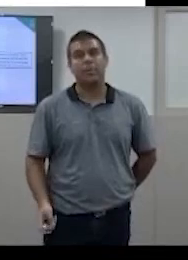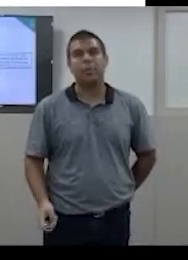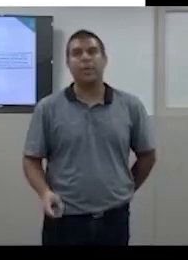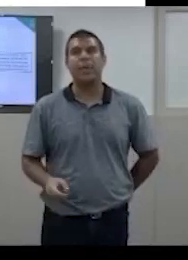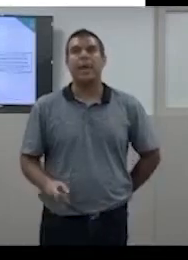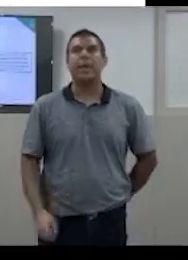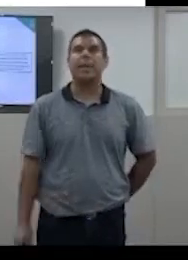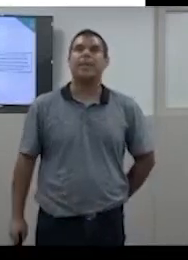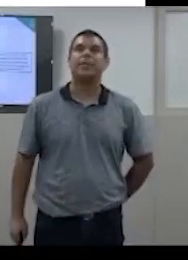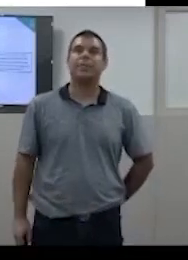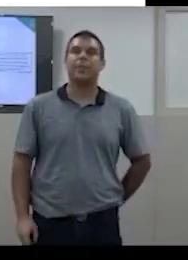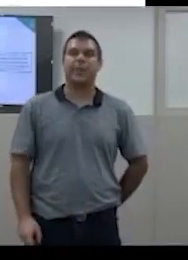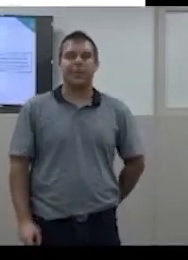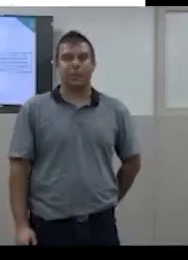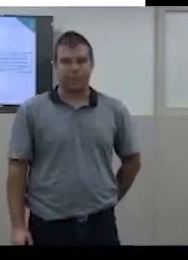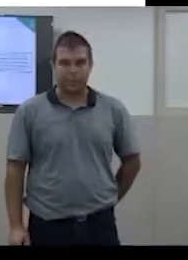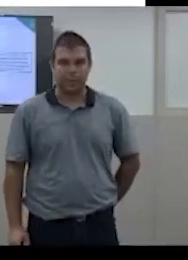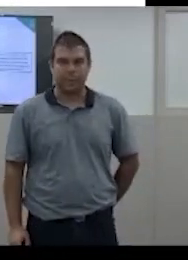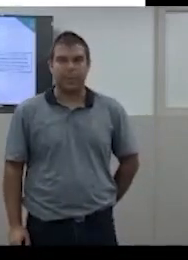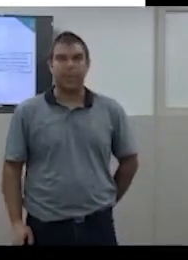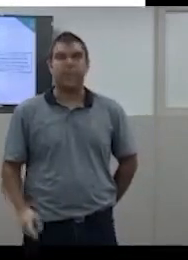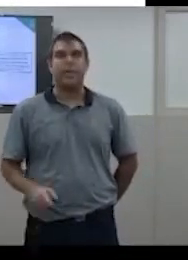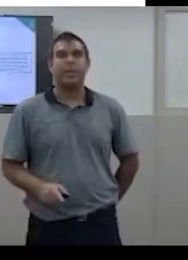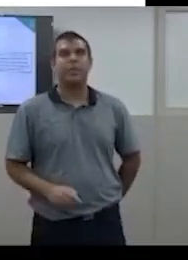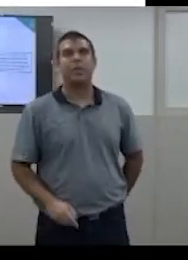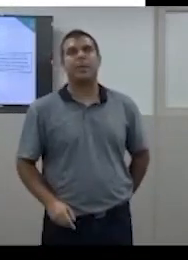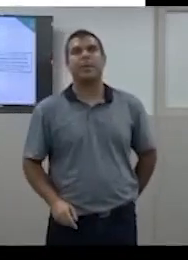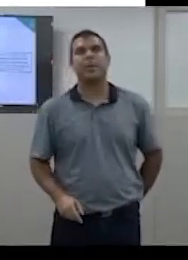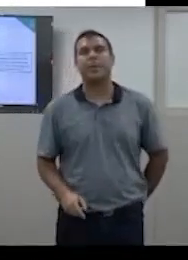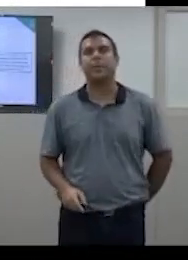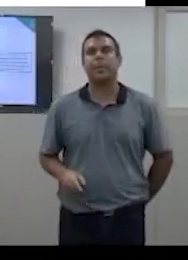gasoso. Ponto E, ali, exclusivamente estado gasoso,